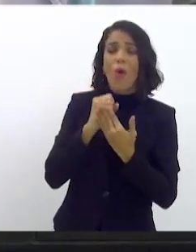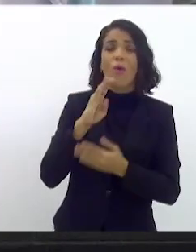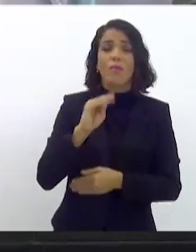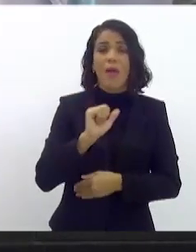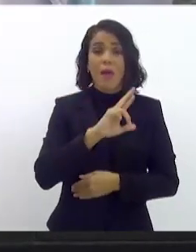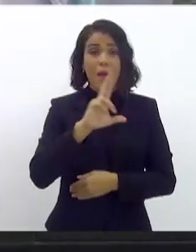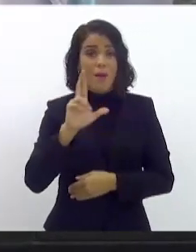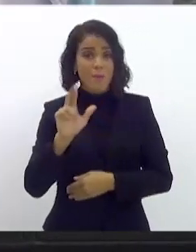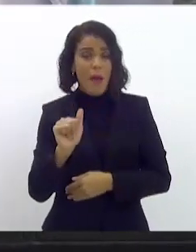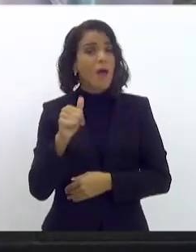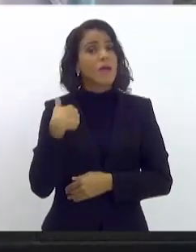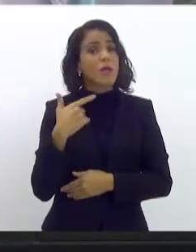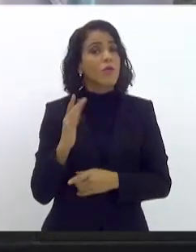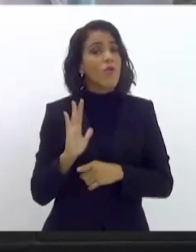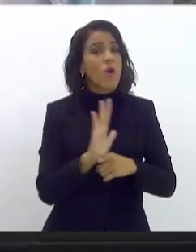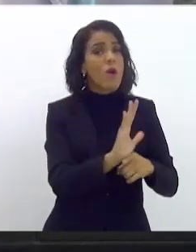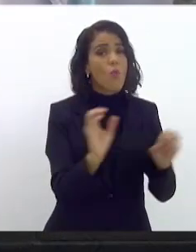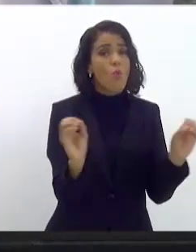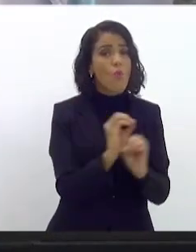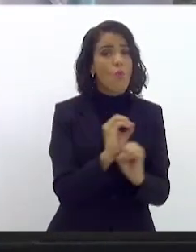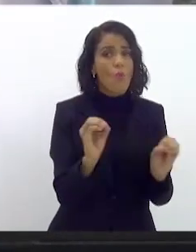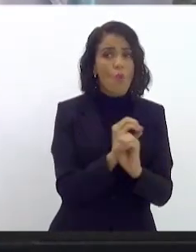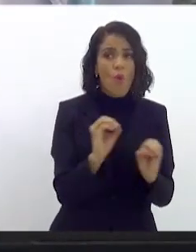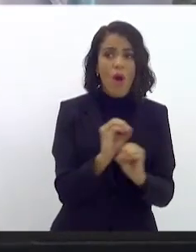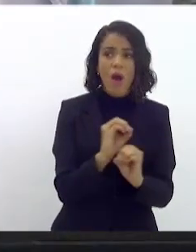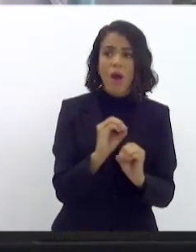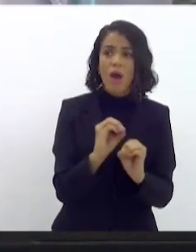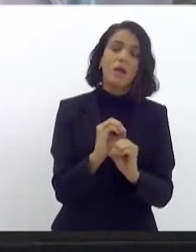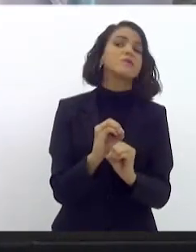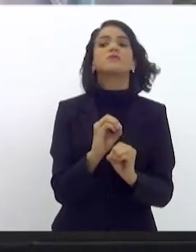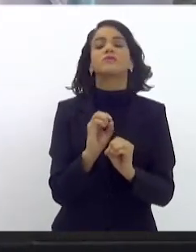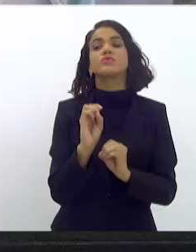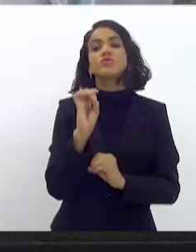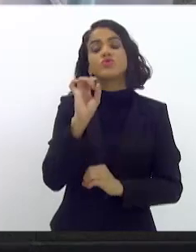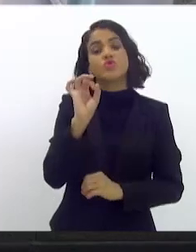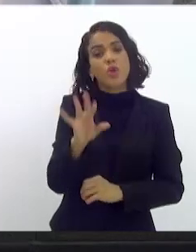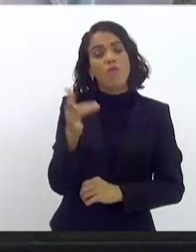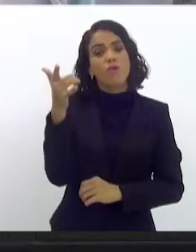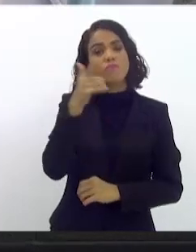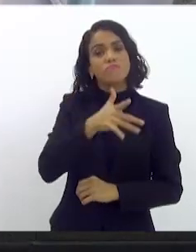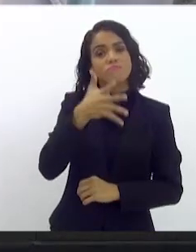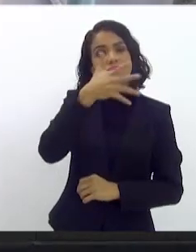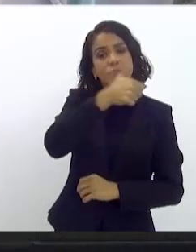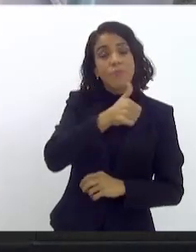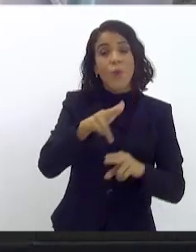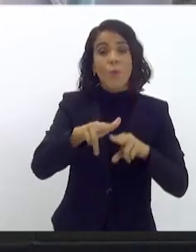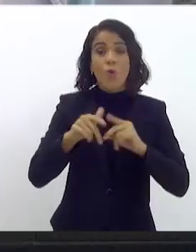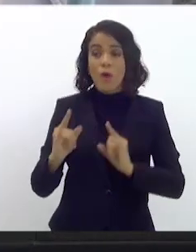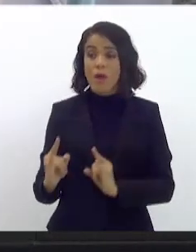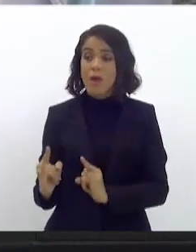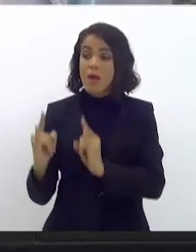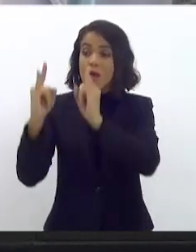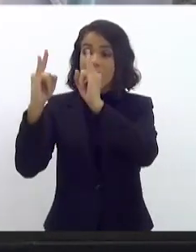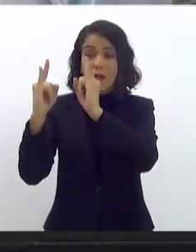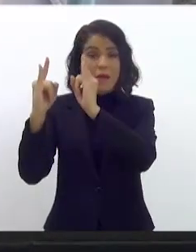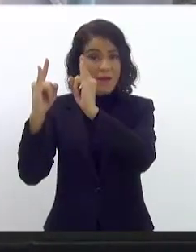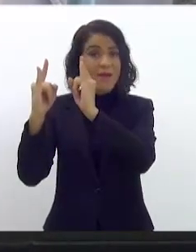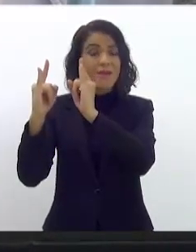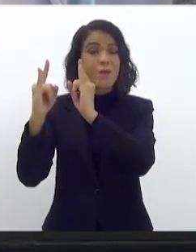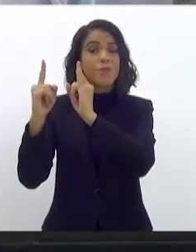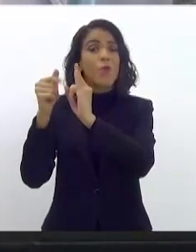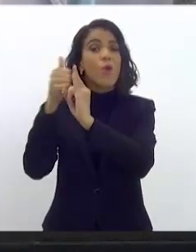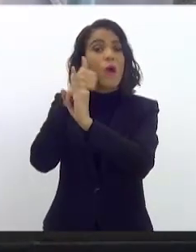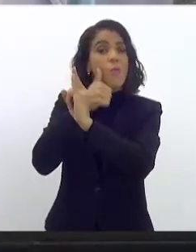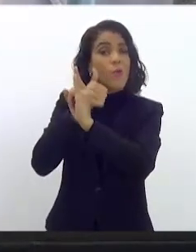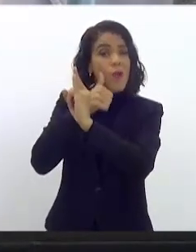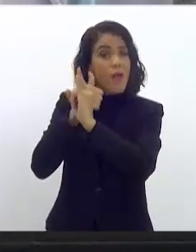prédio, e não foi atendida e só foi tirada de casa porque o prédio vizinho, uma mulher,